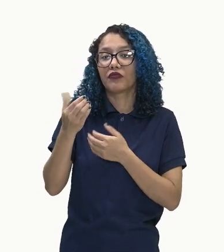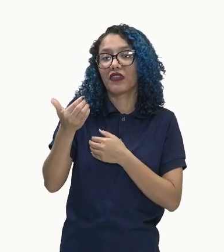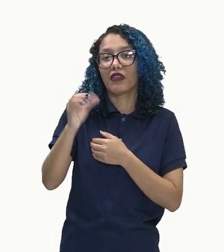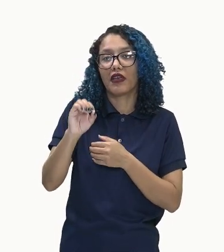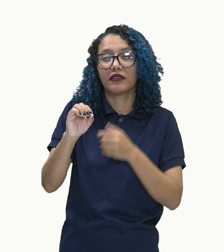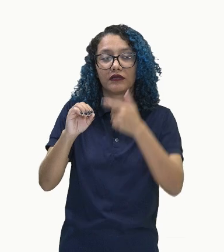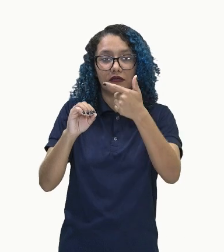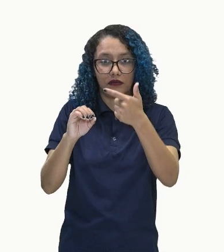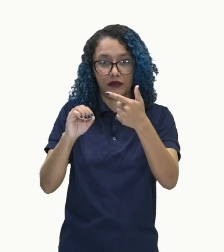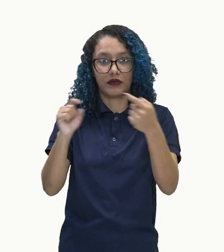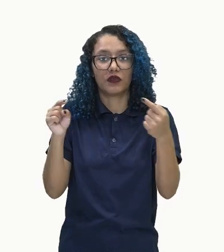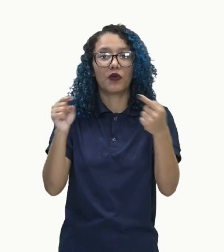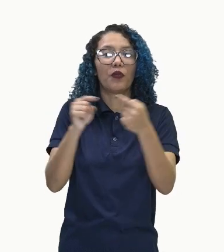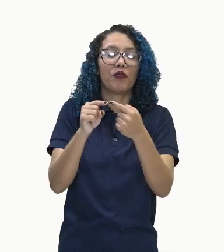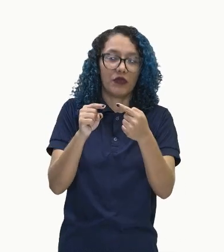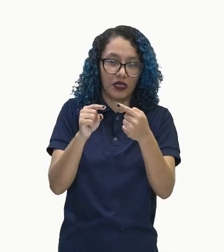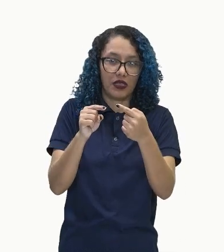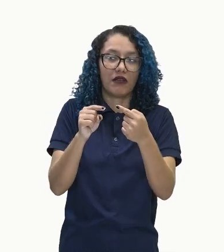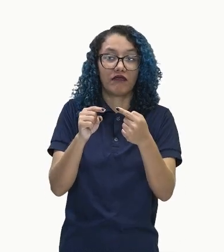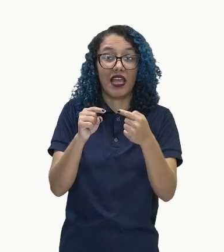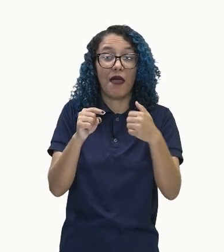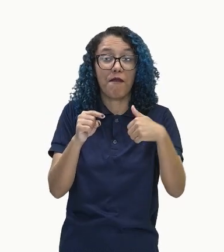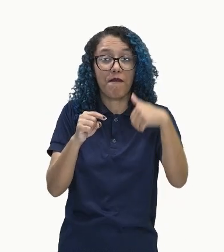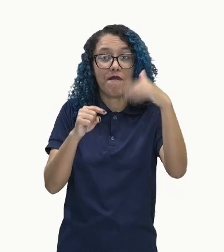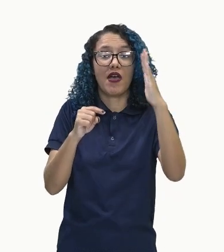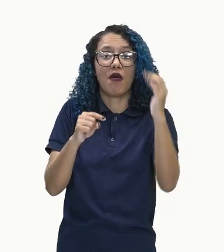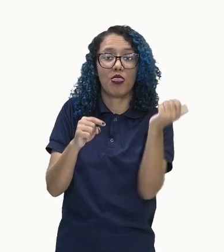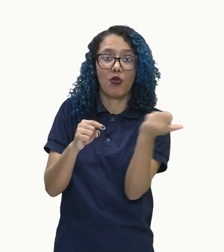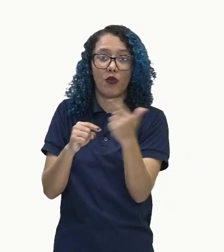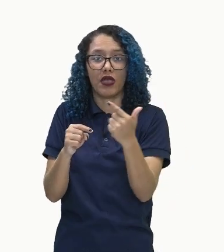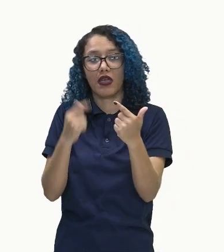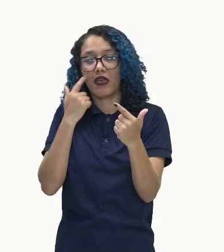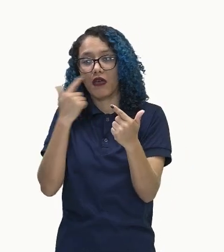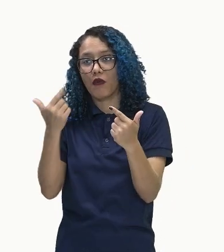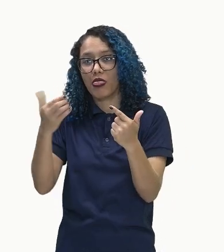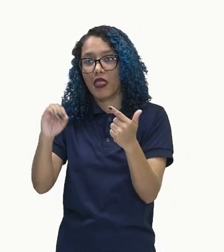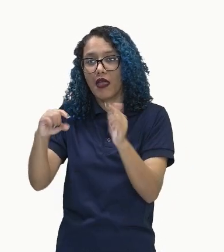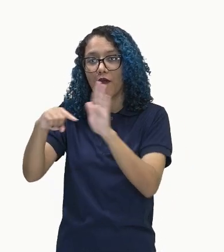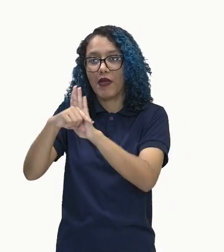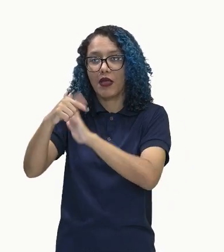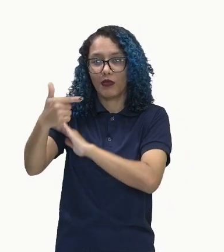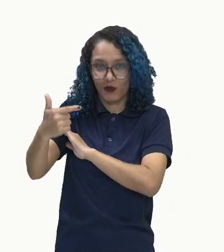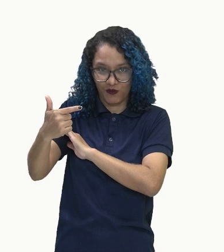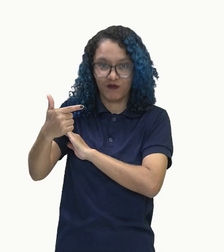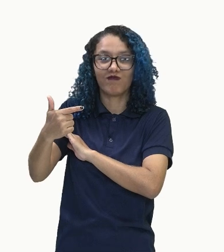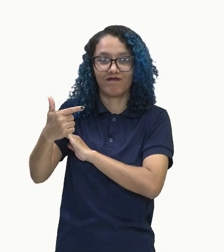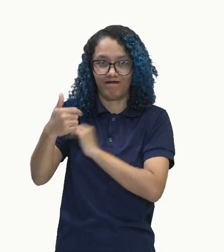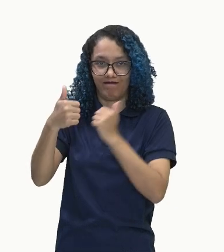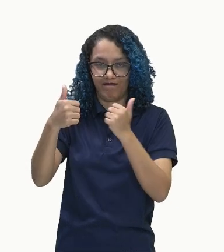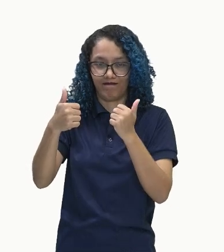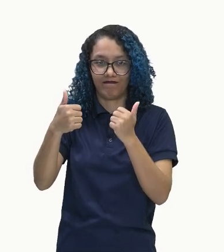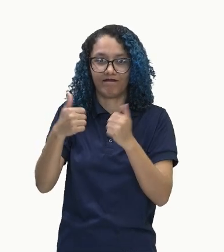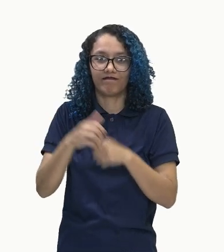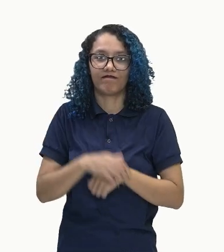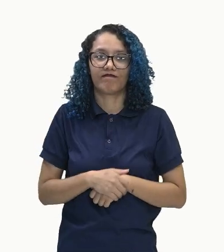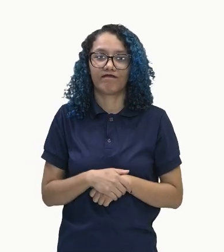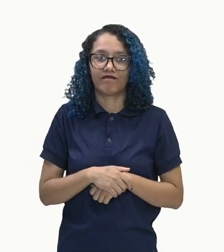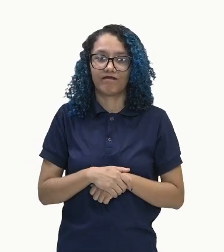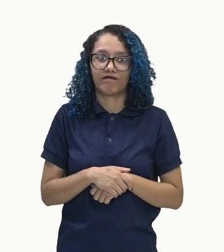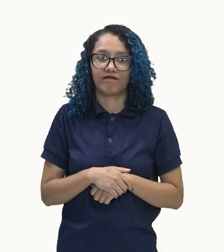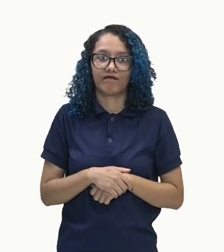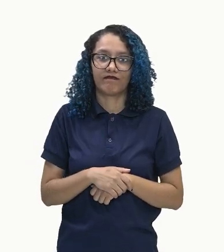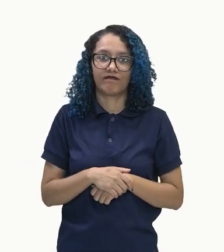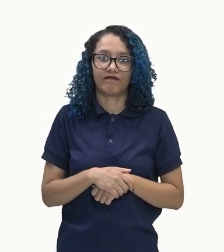quadrado, elevado na 2, ele é maior do que 10 elevado na menos 2, certo? Vamos apagar